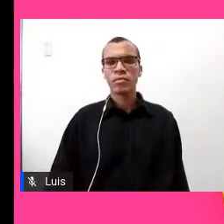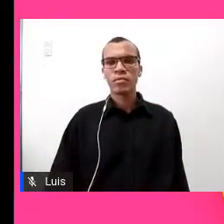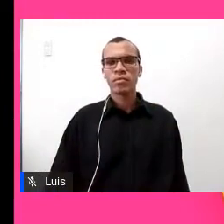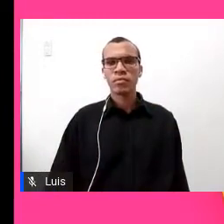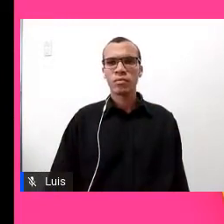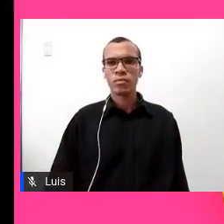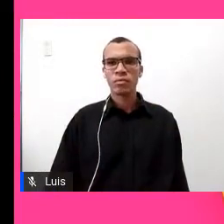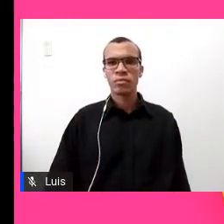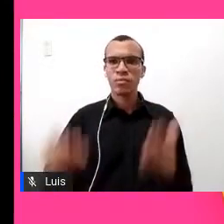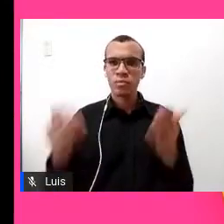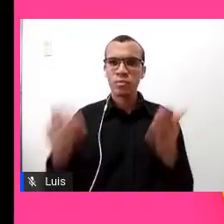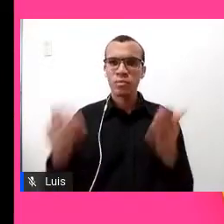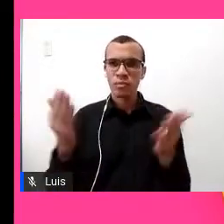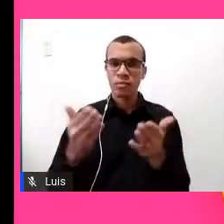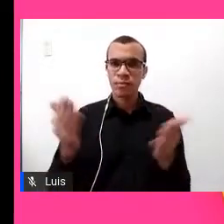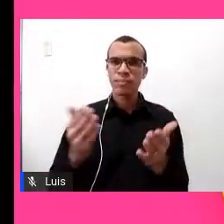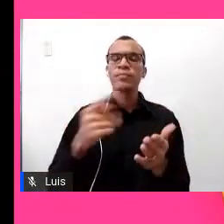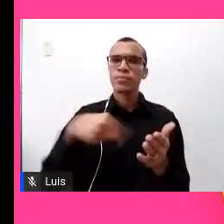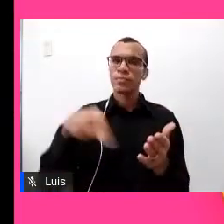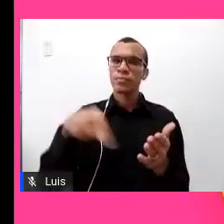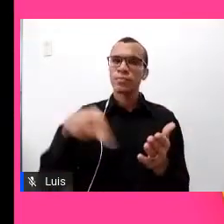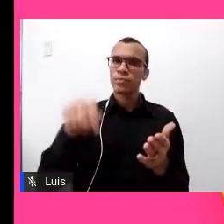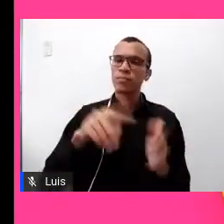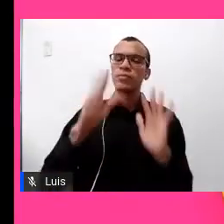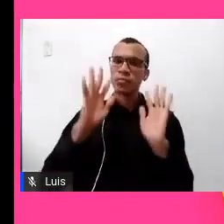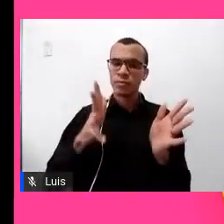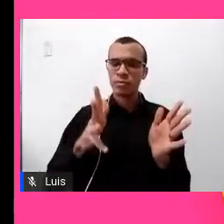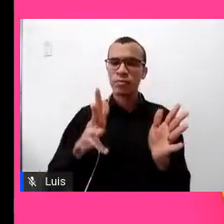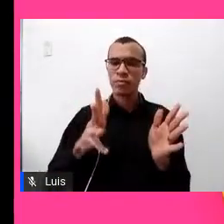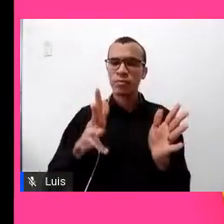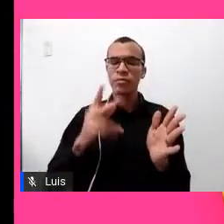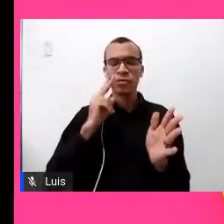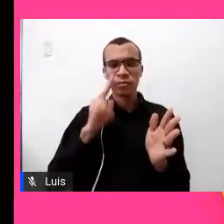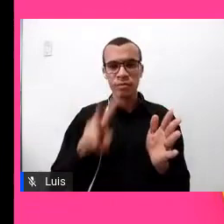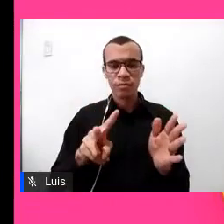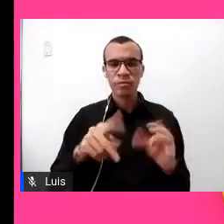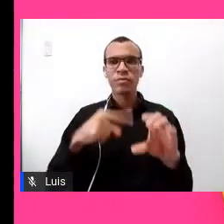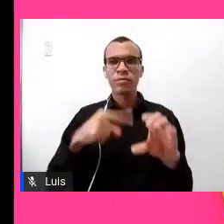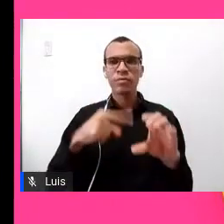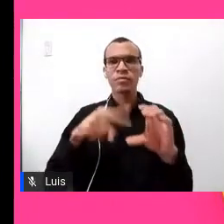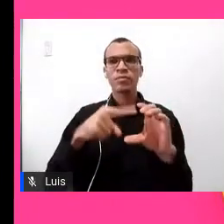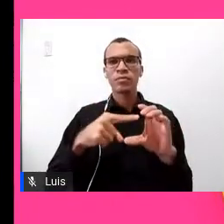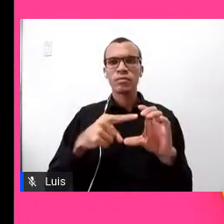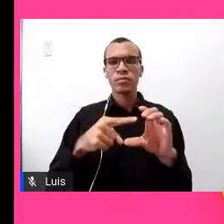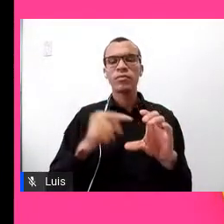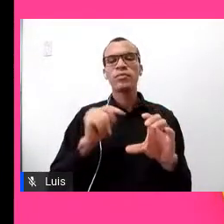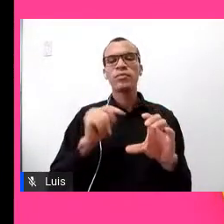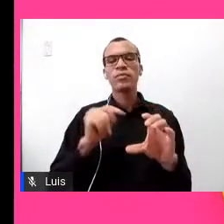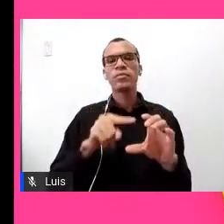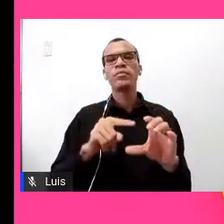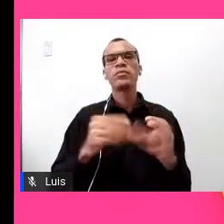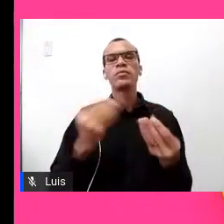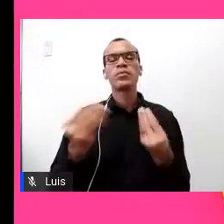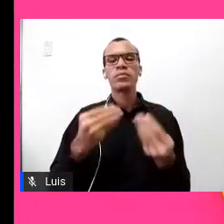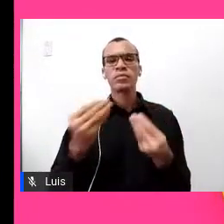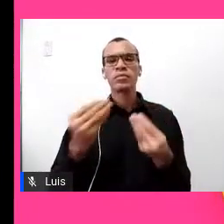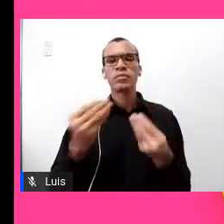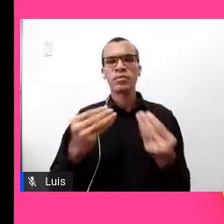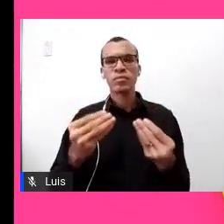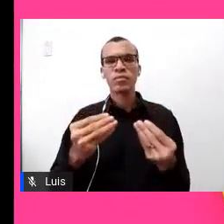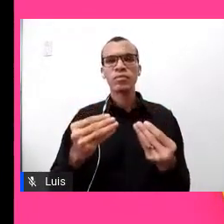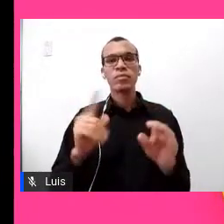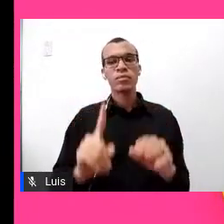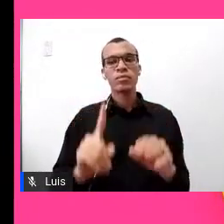Nesse caso, nós definimos que o funcionamento do motor está na função de